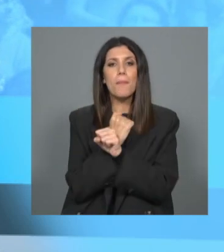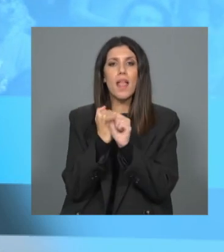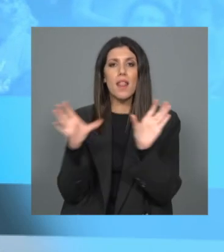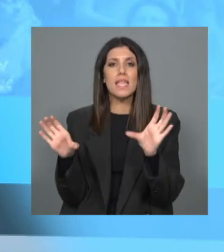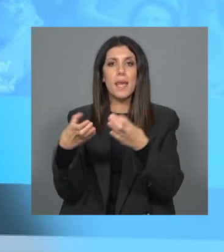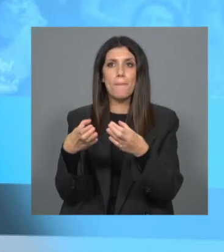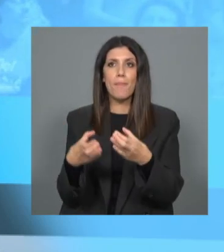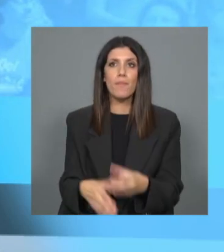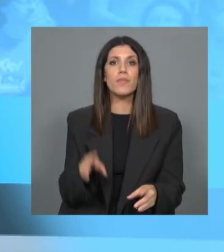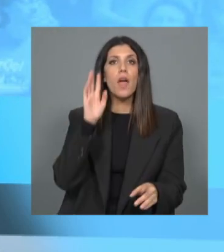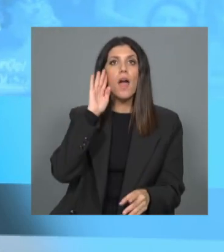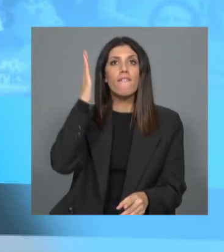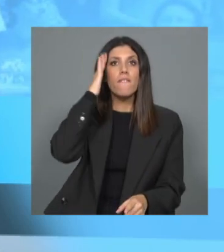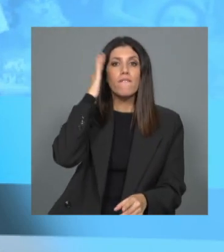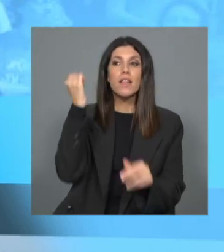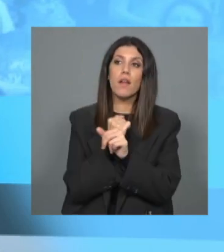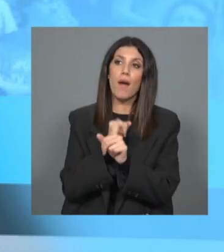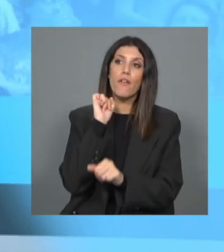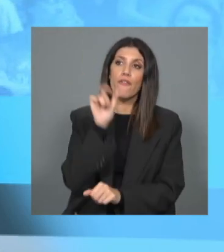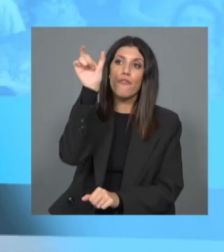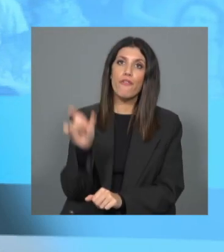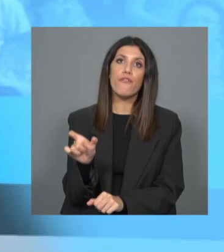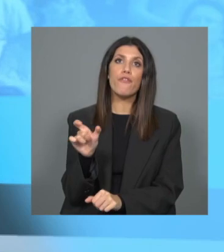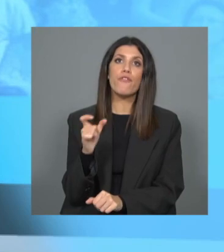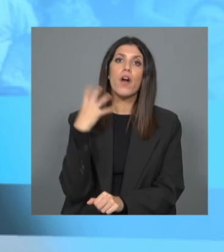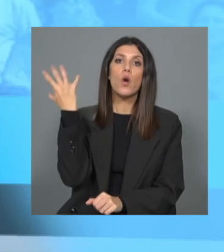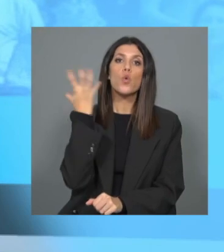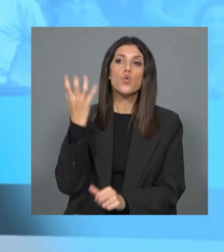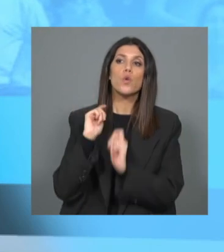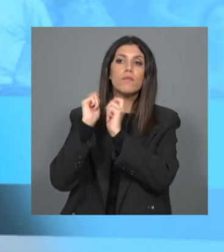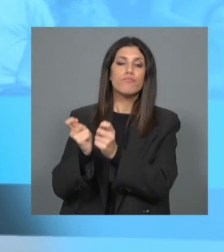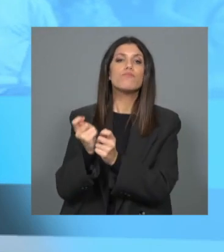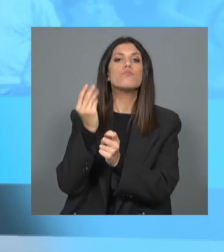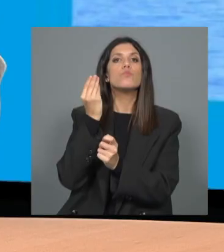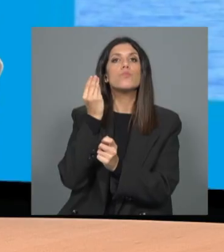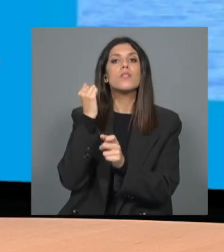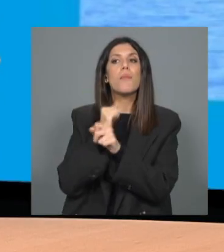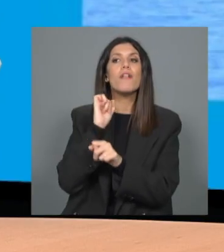podemos avançar para o trabalho dele nesse dicastério da cultura e da educação? Muito